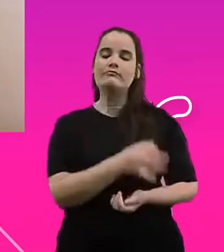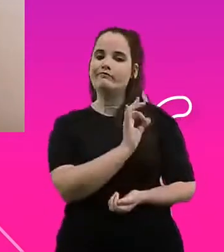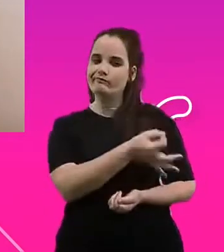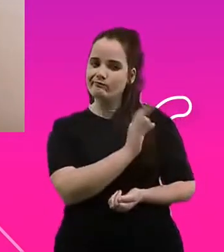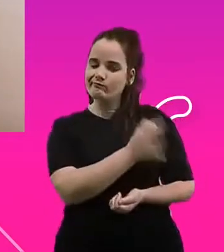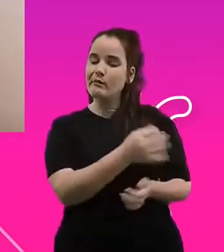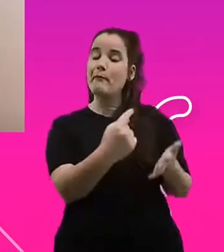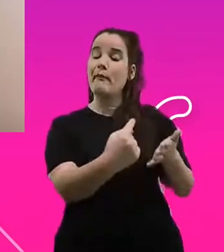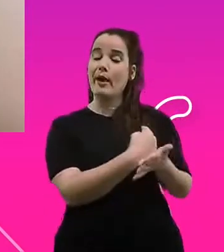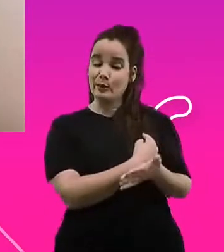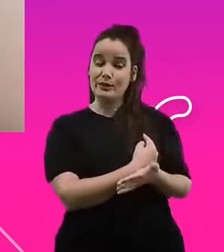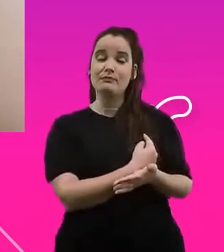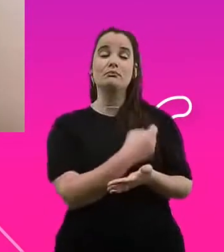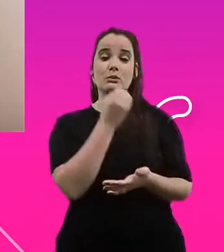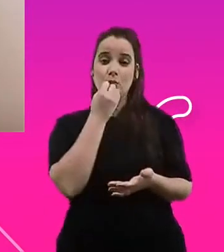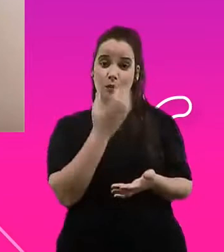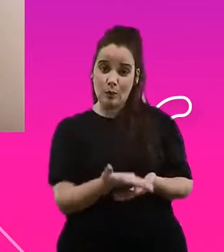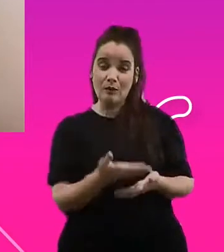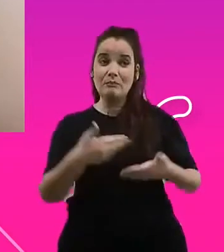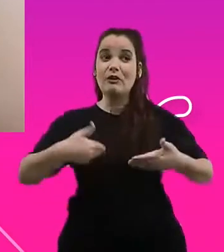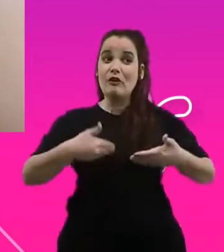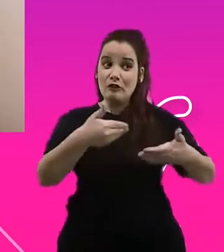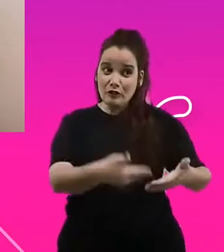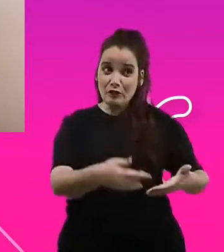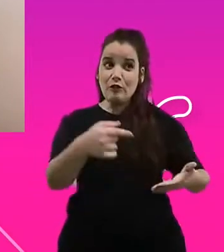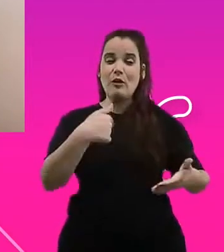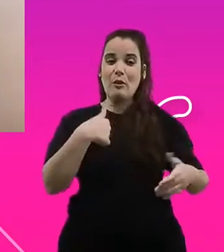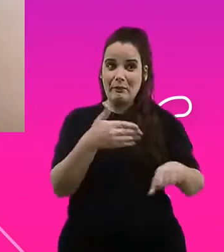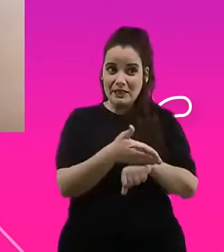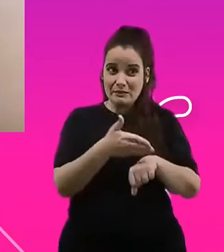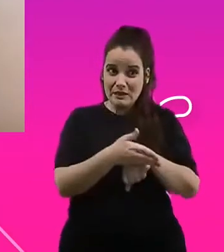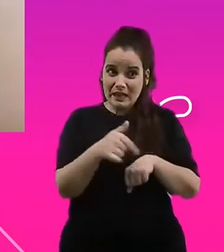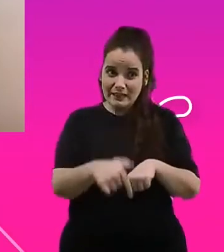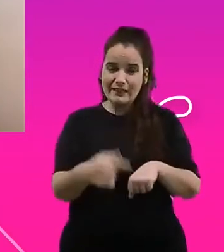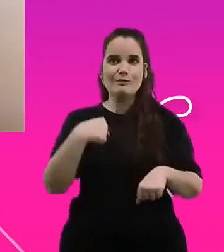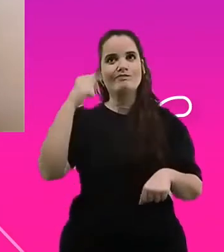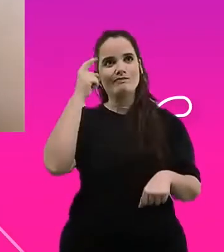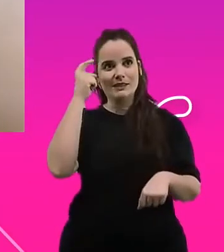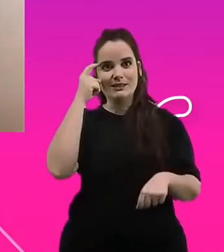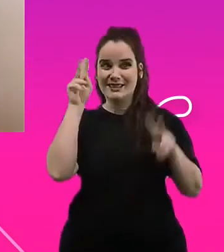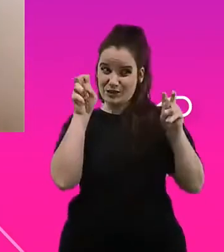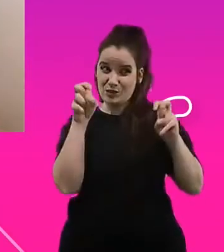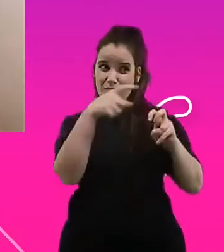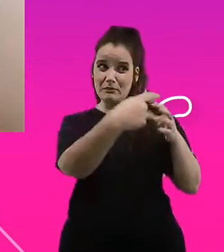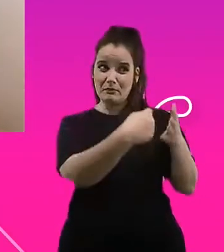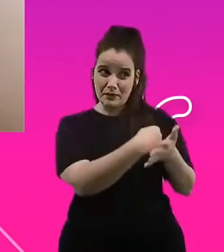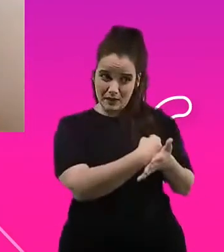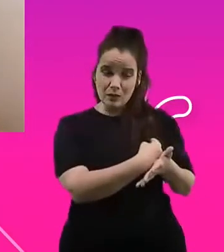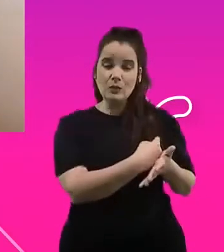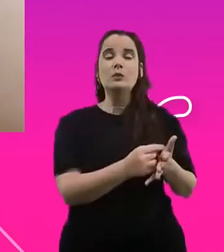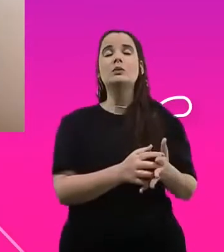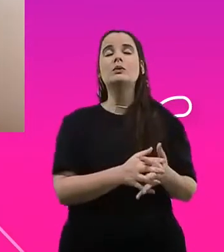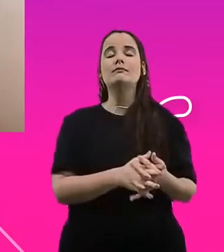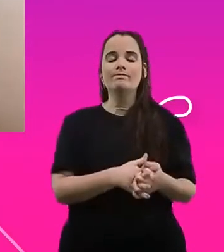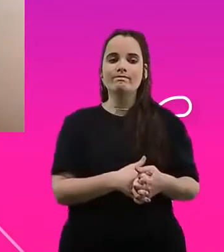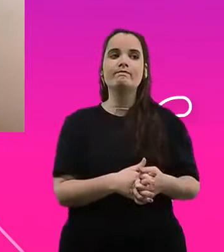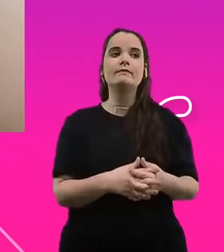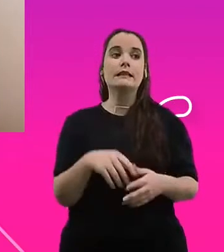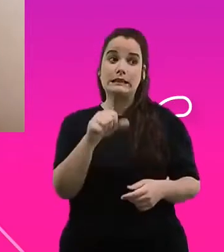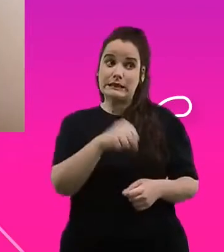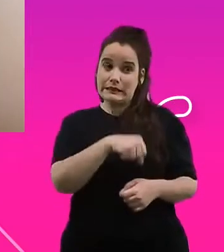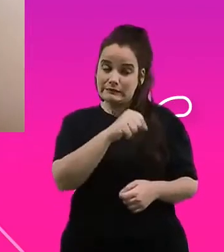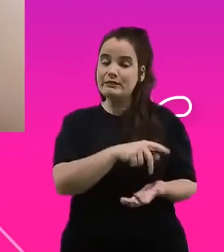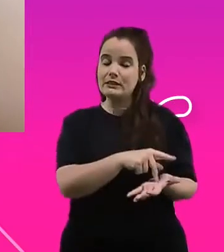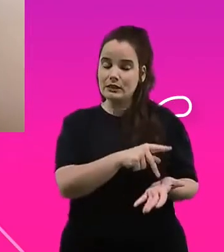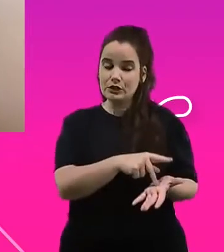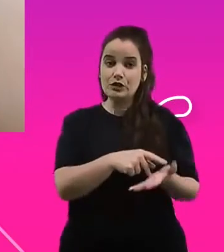fui convidado para participar desse painel, eu tenho pensado bastante sobre isso. De fato, sim, desde o início do ano, né,